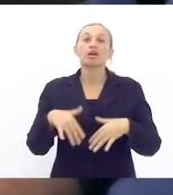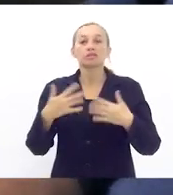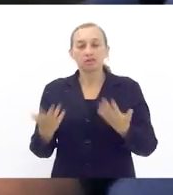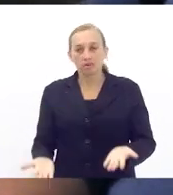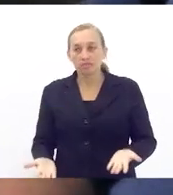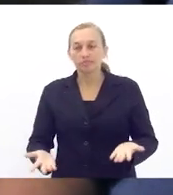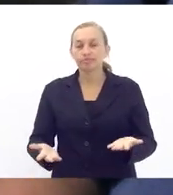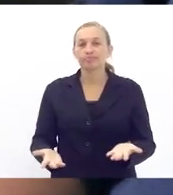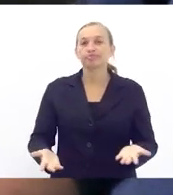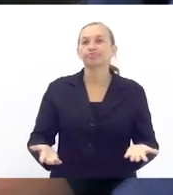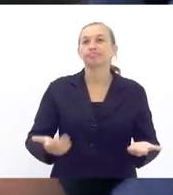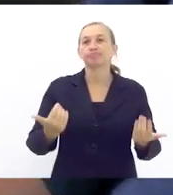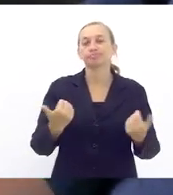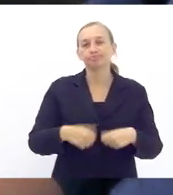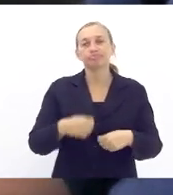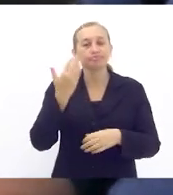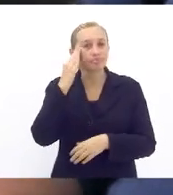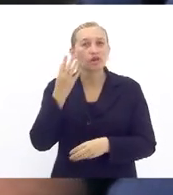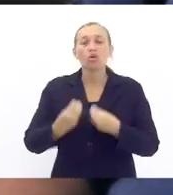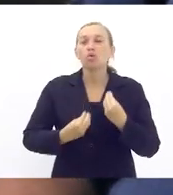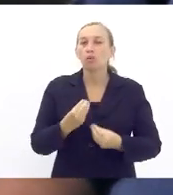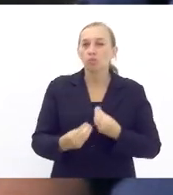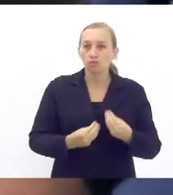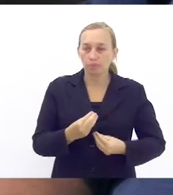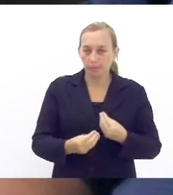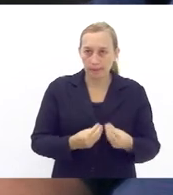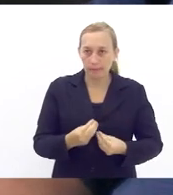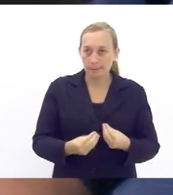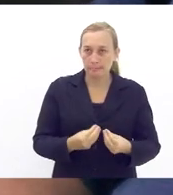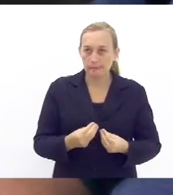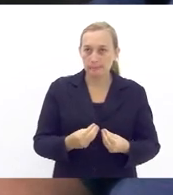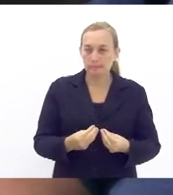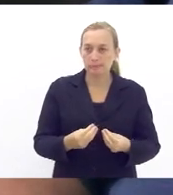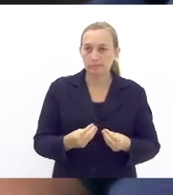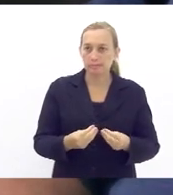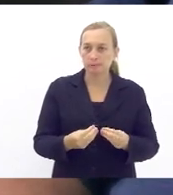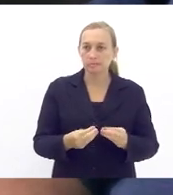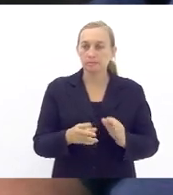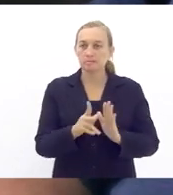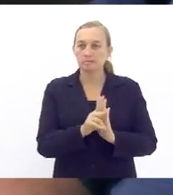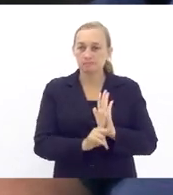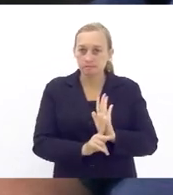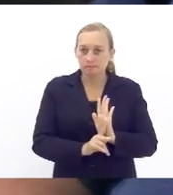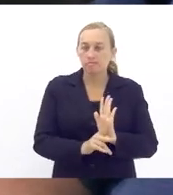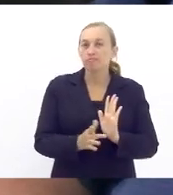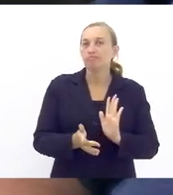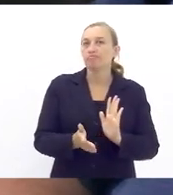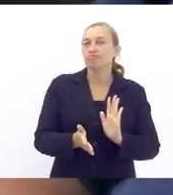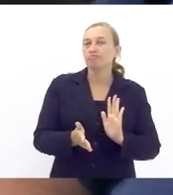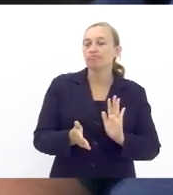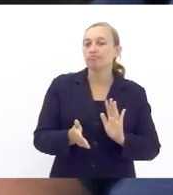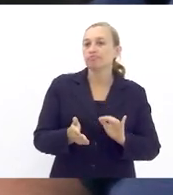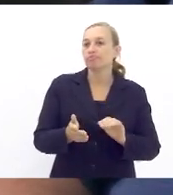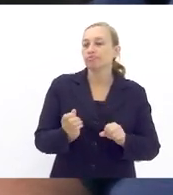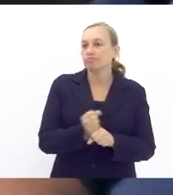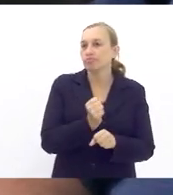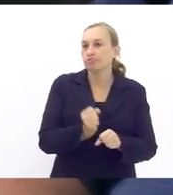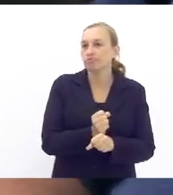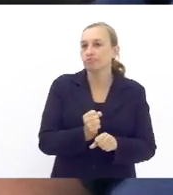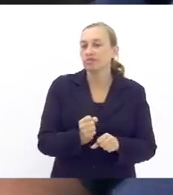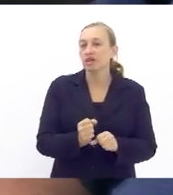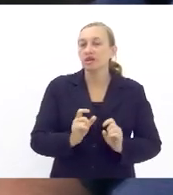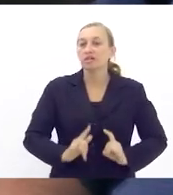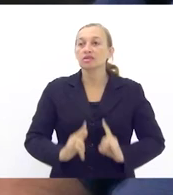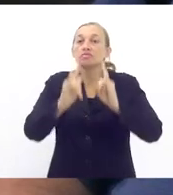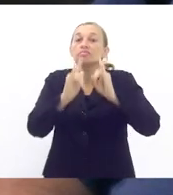a gente também precisa entender como vai se dar essa como vai se dar esse projeto dessa obra esse prédio anexo o que que